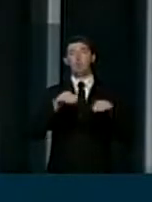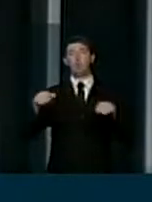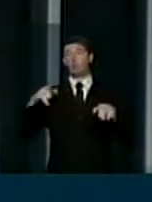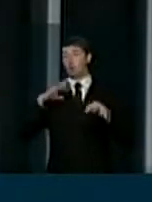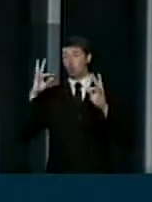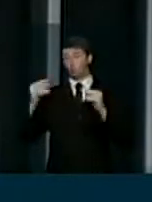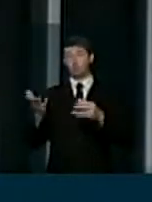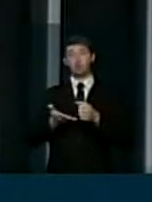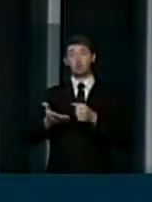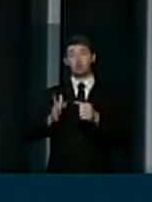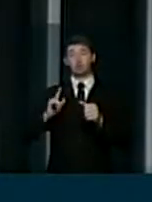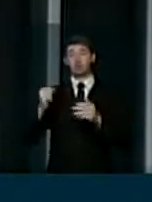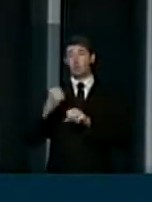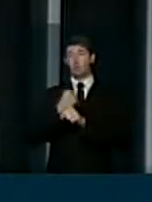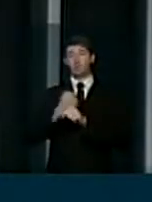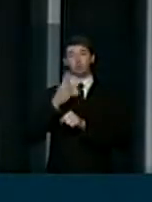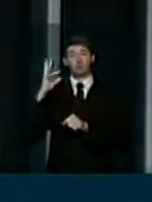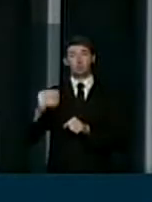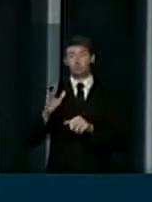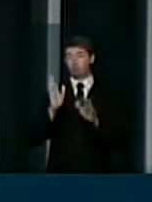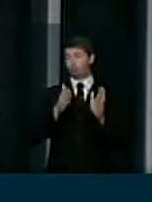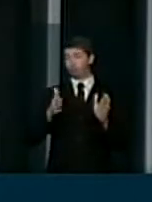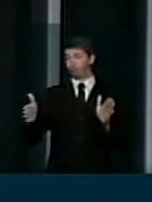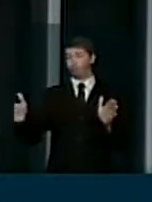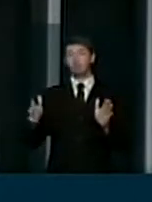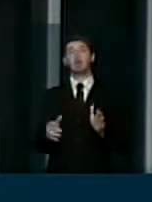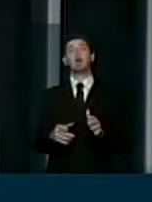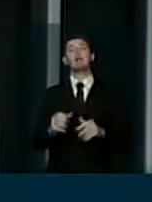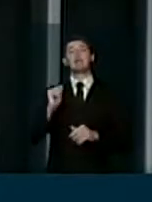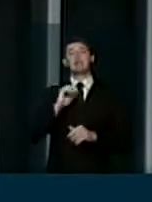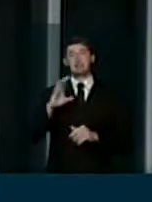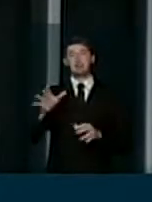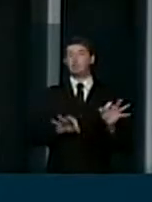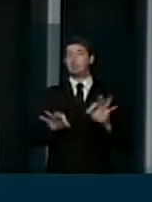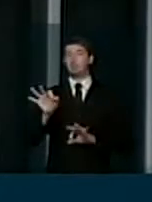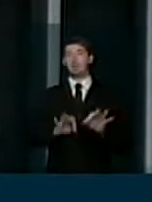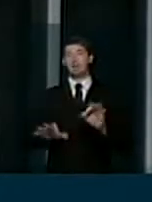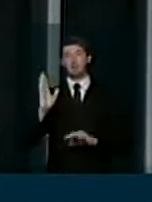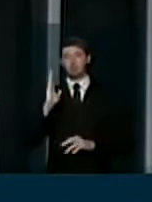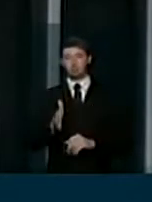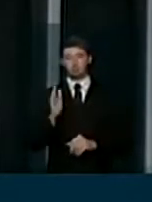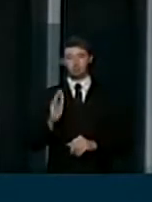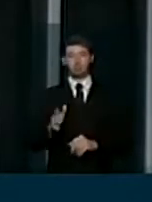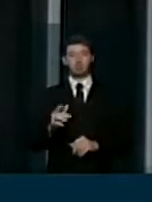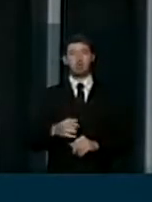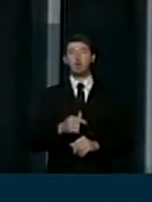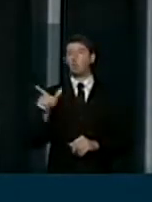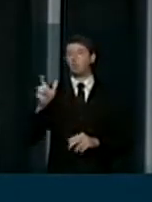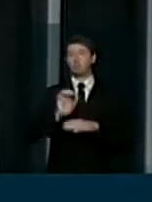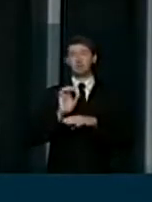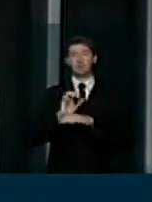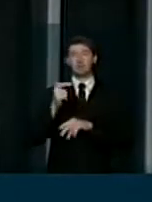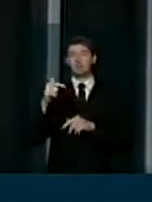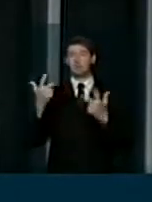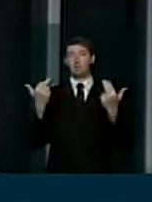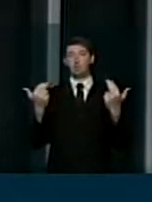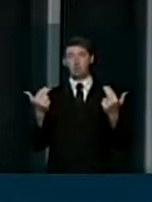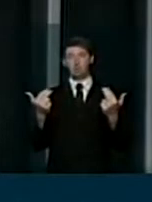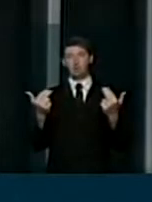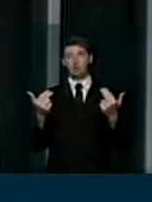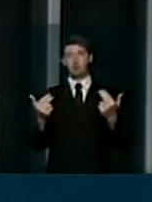até encerrar suas atividades aqui no país. Então, nós estamos muito preocupados nesse momento, além do que de